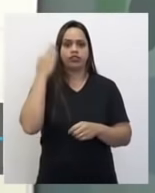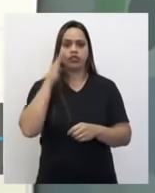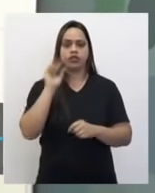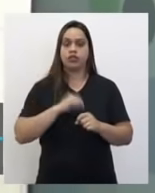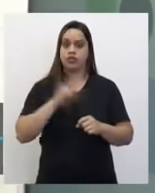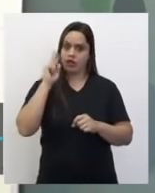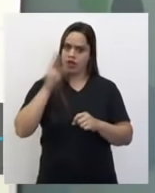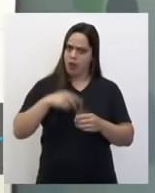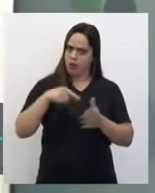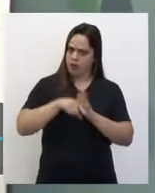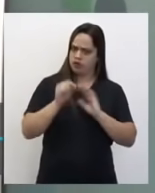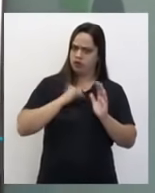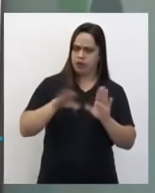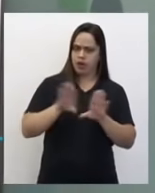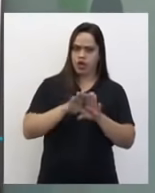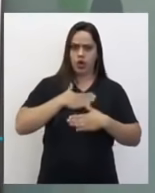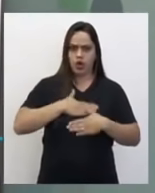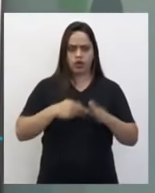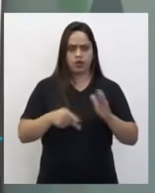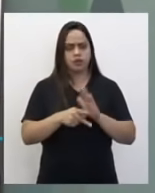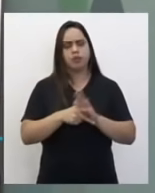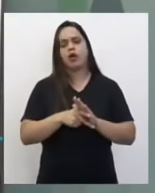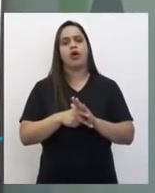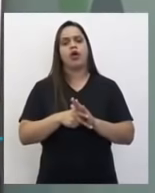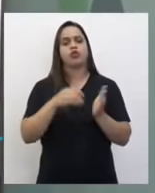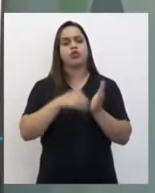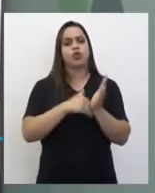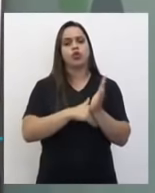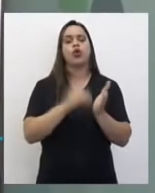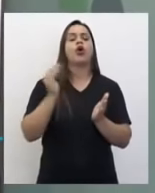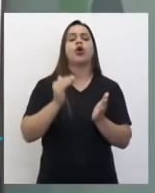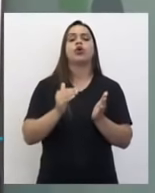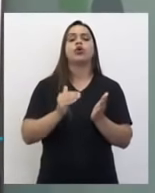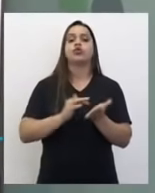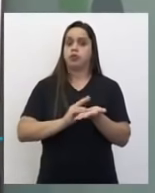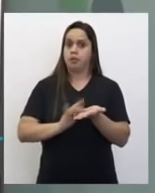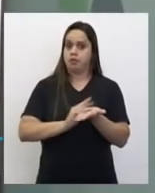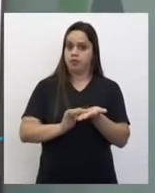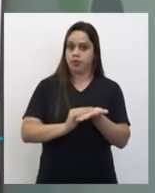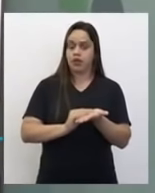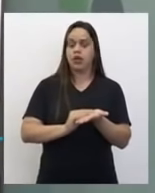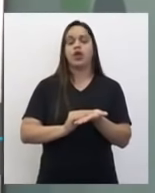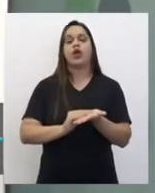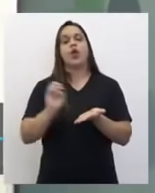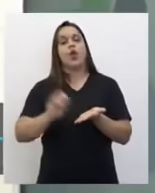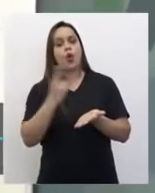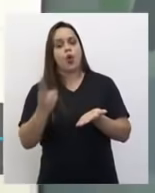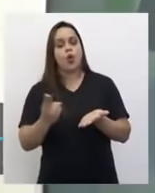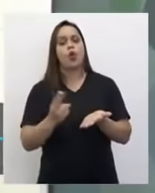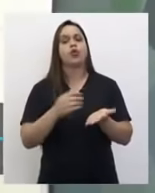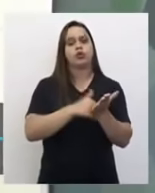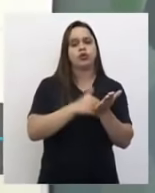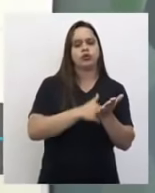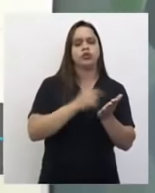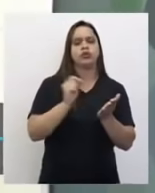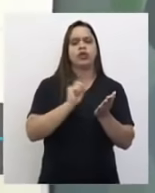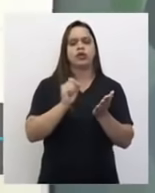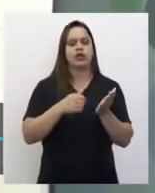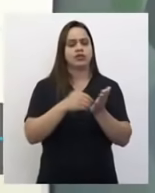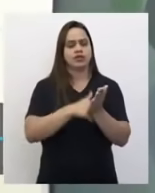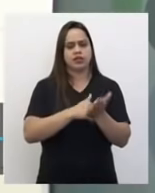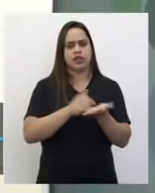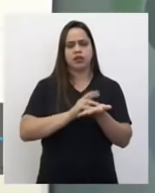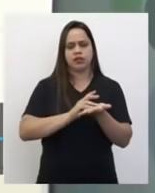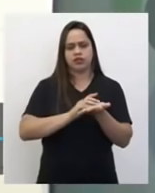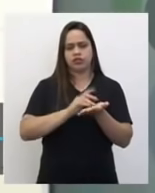interessa por código Morse ou a linguagem, né, o Braile ali, por favor, vão ali procurar porque também tem o sistema binário e é